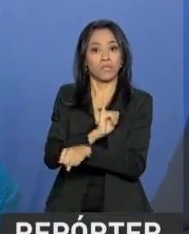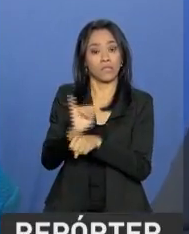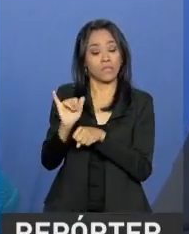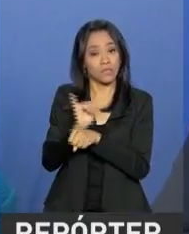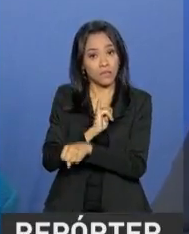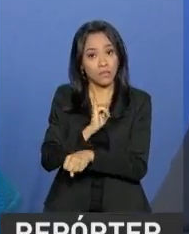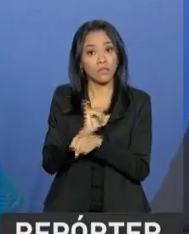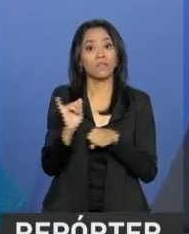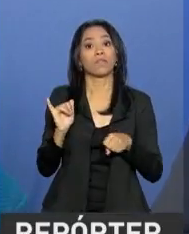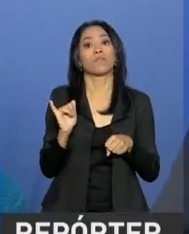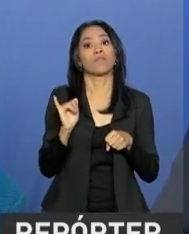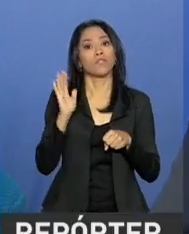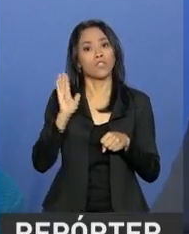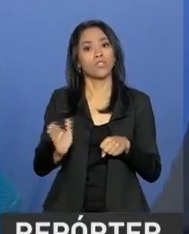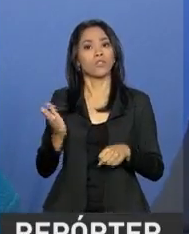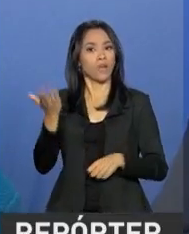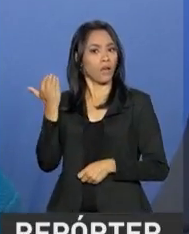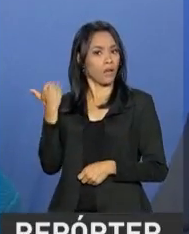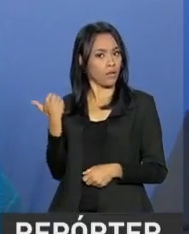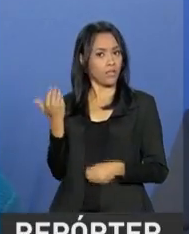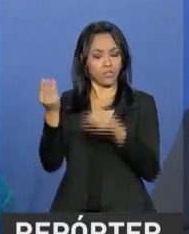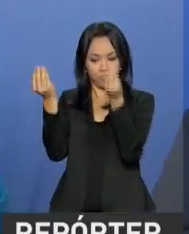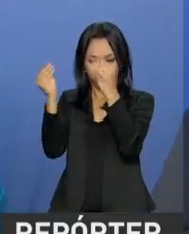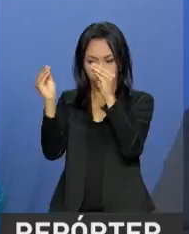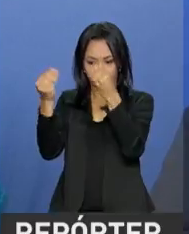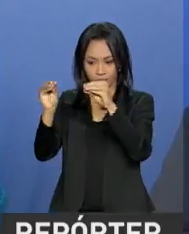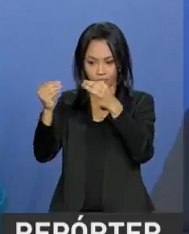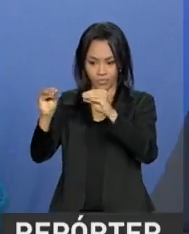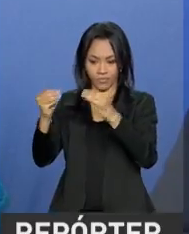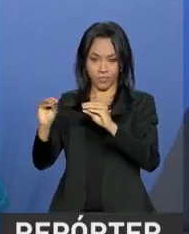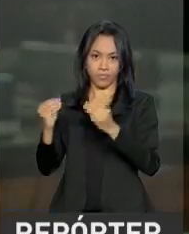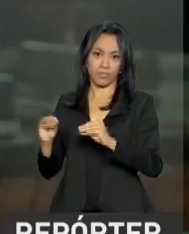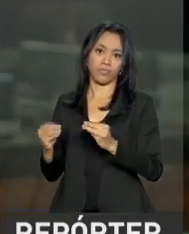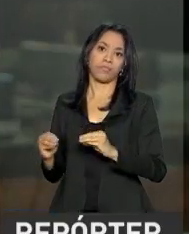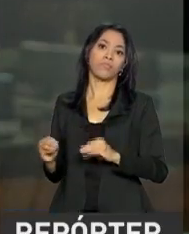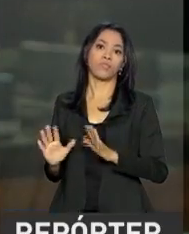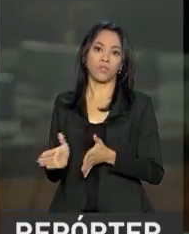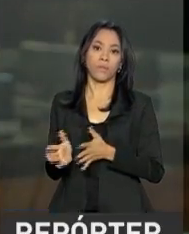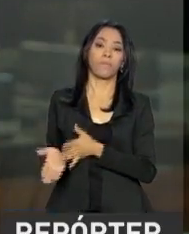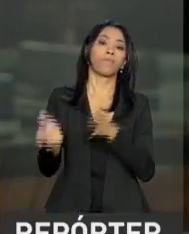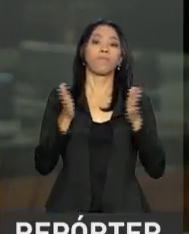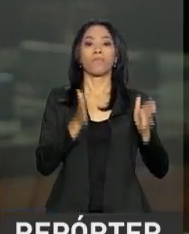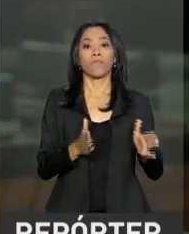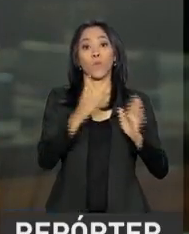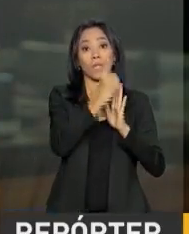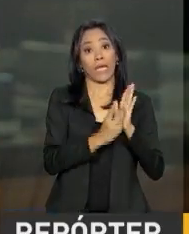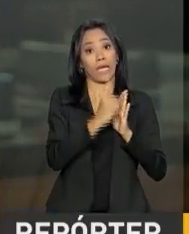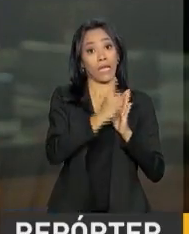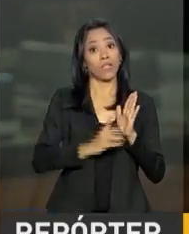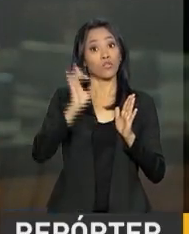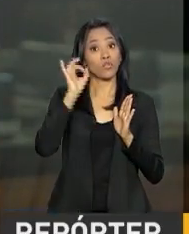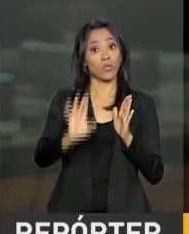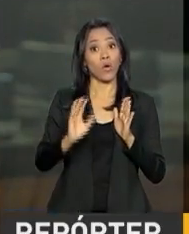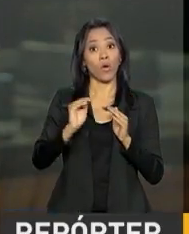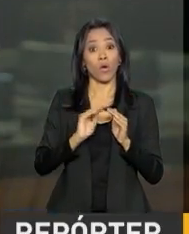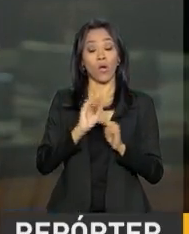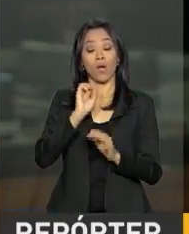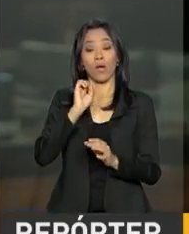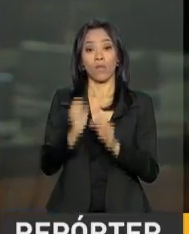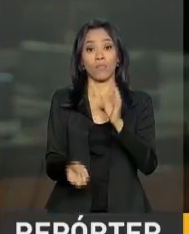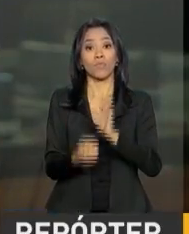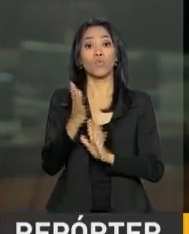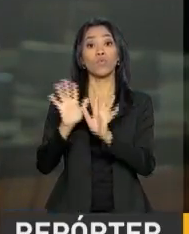que foram apontados o decreto só poderá ser publicada após o fim das audiências